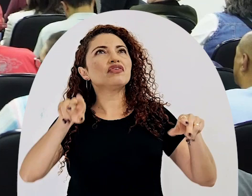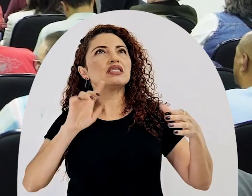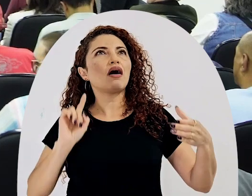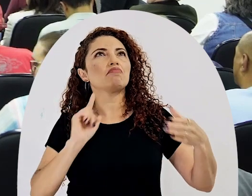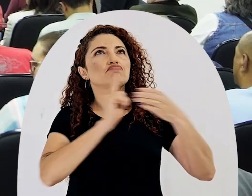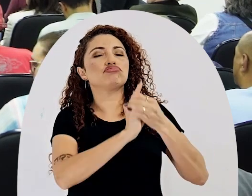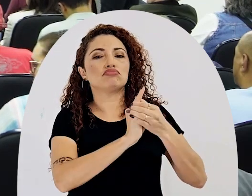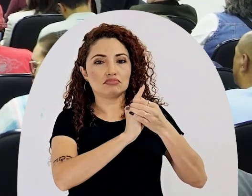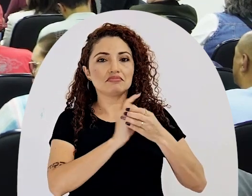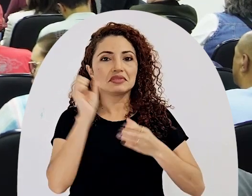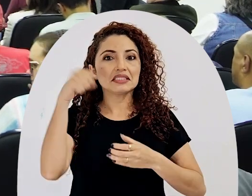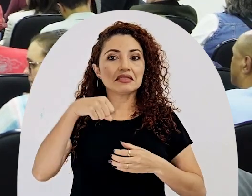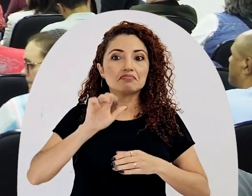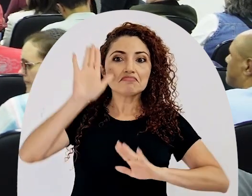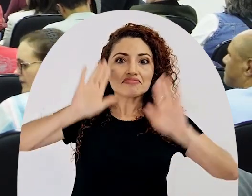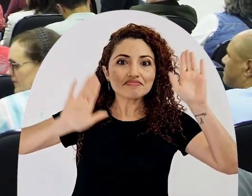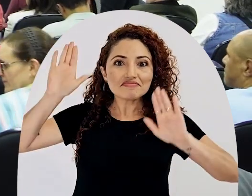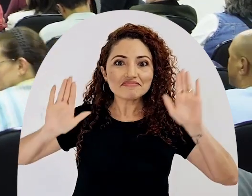Então,